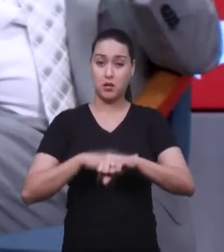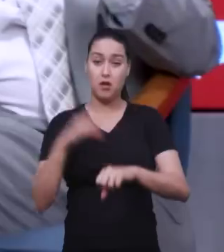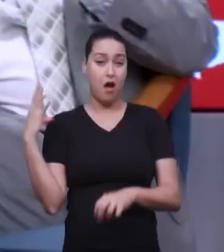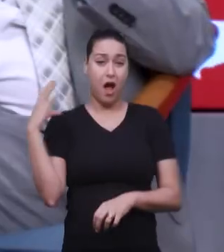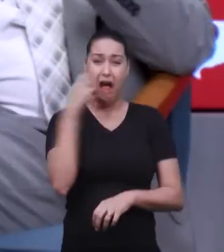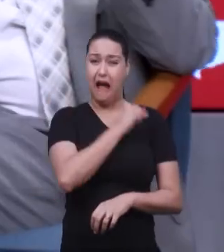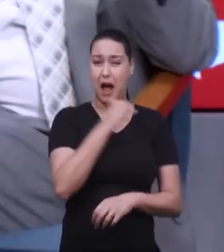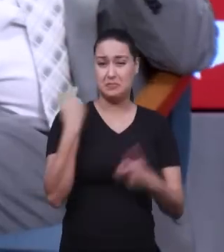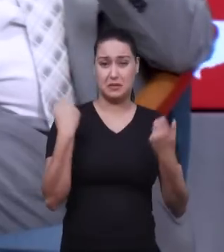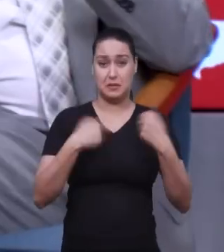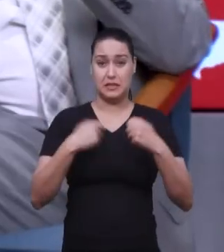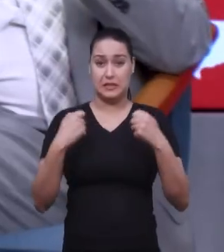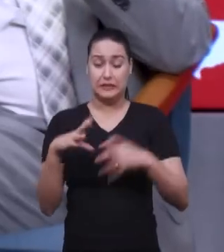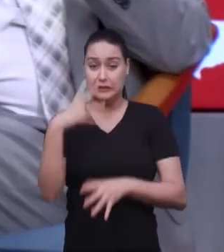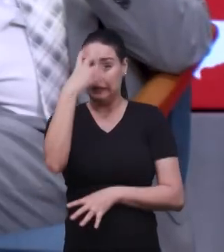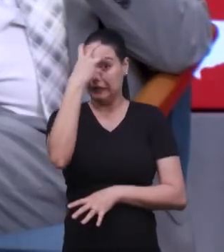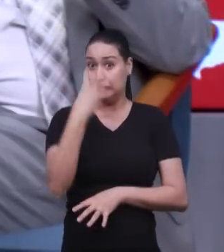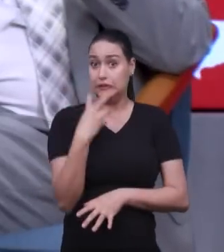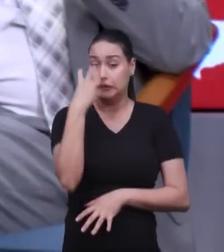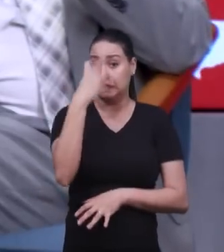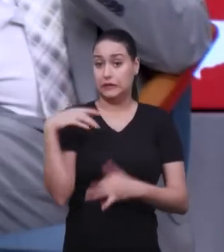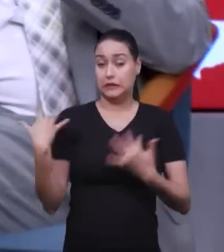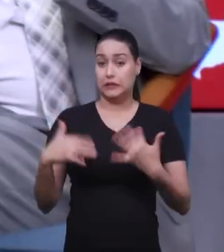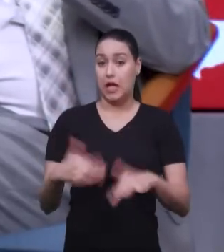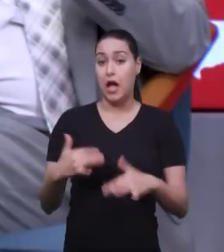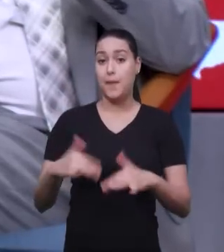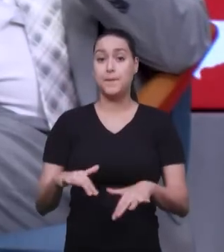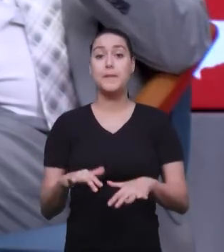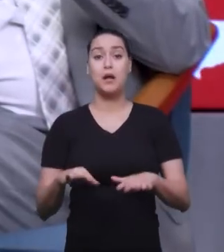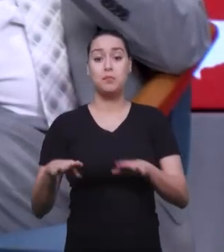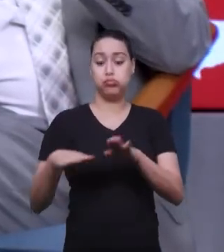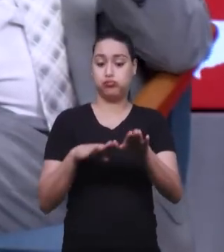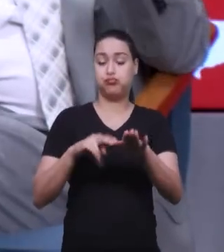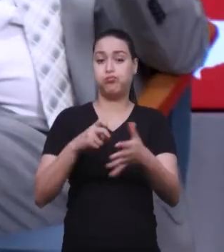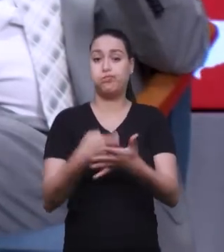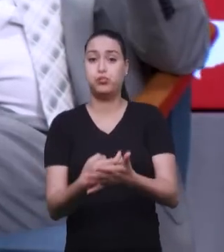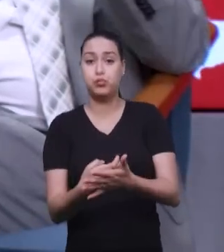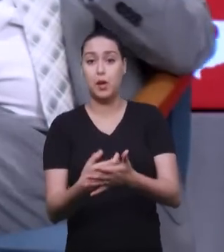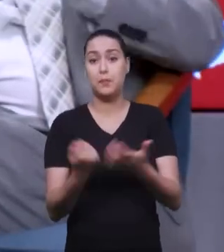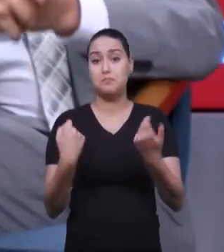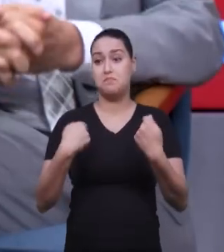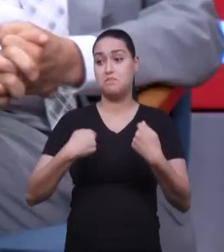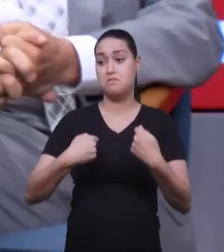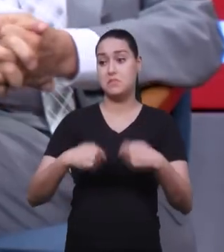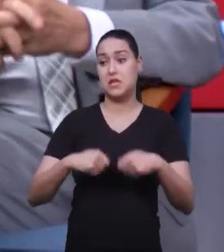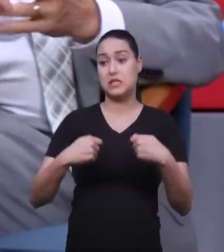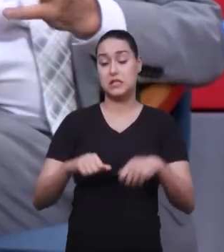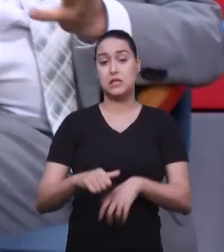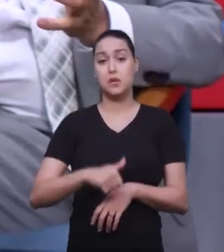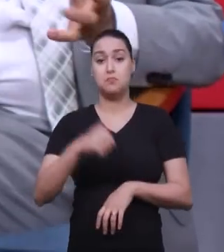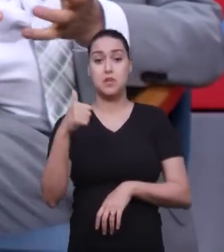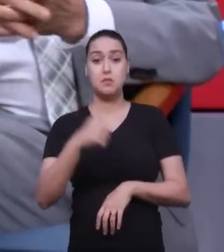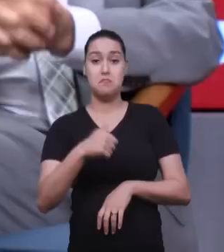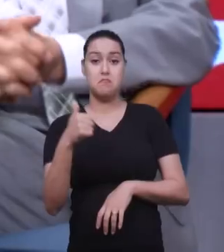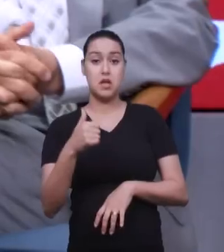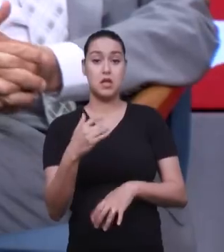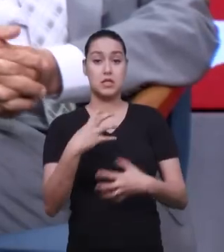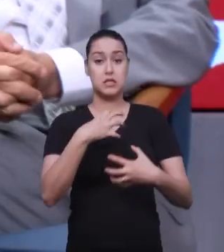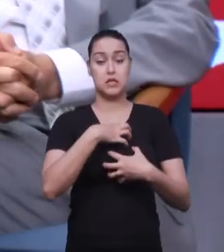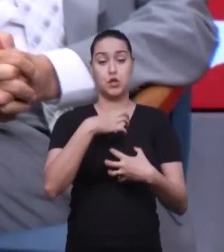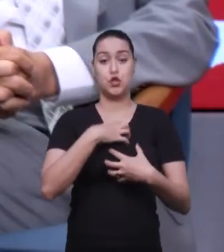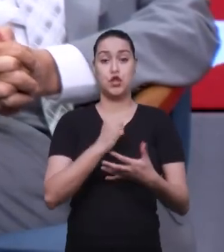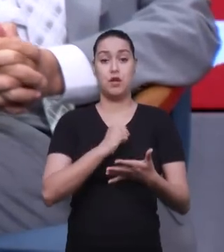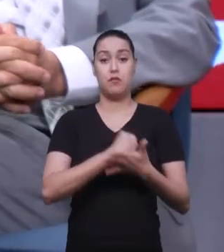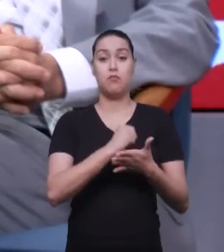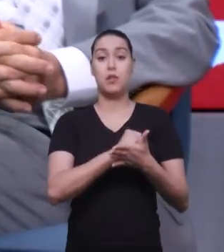nas emergências, naqueles quadros quando você vinha para atender aquele doente acidentado e tudo, onde você tinha que primeiro